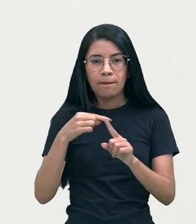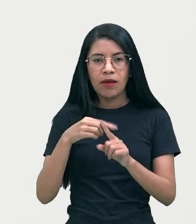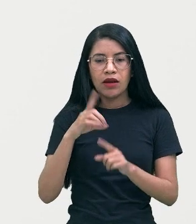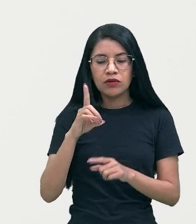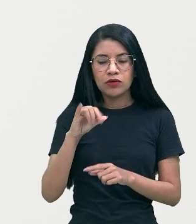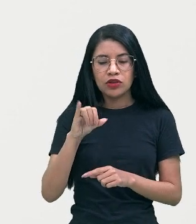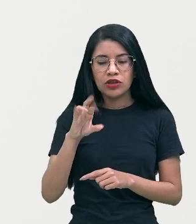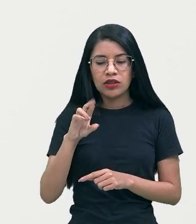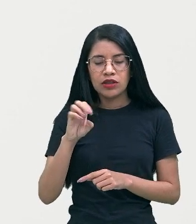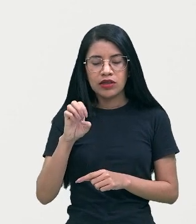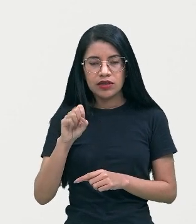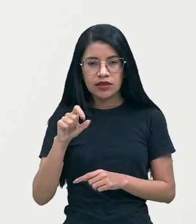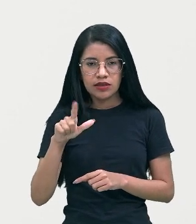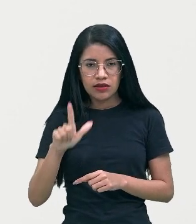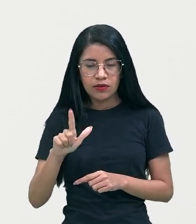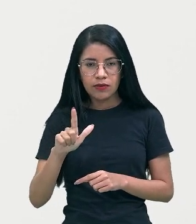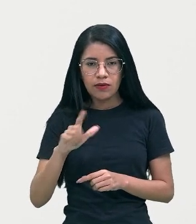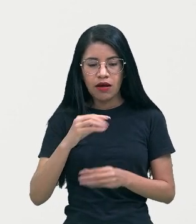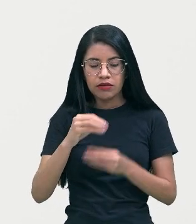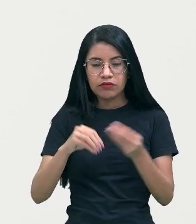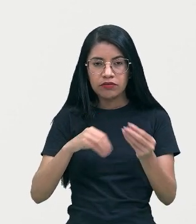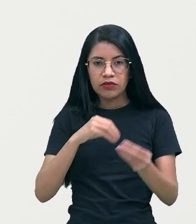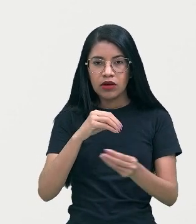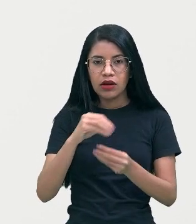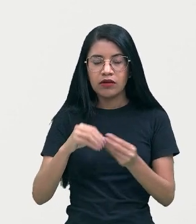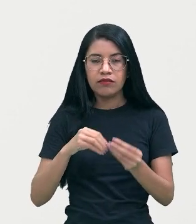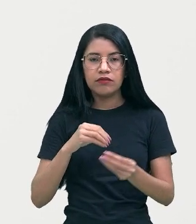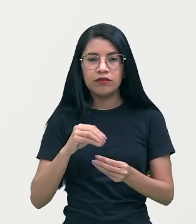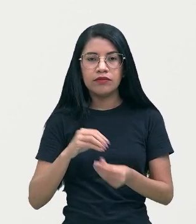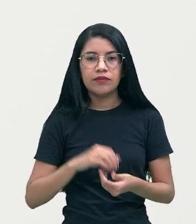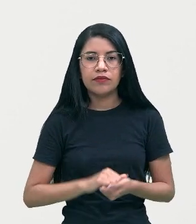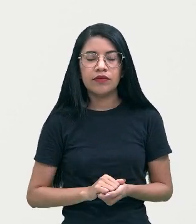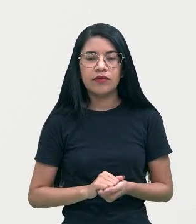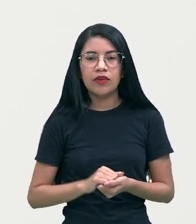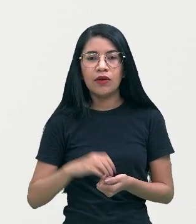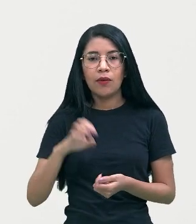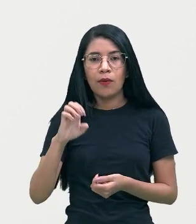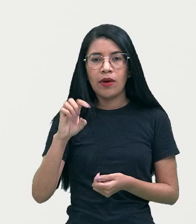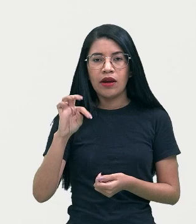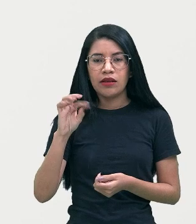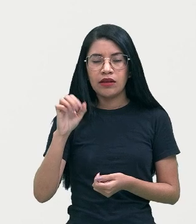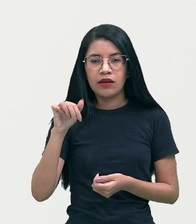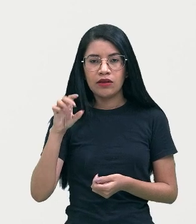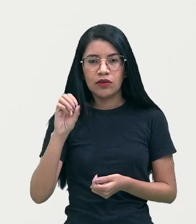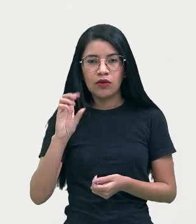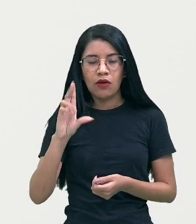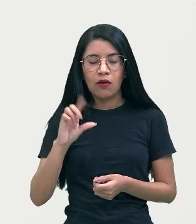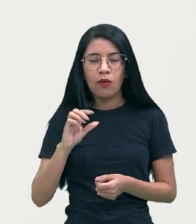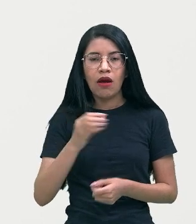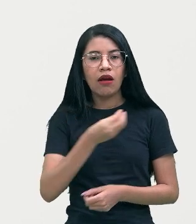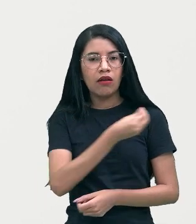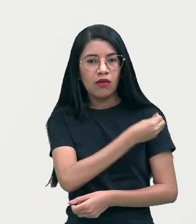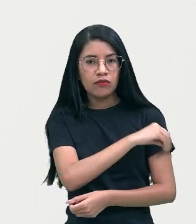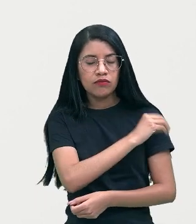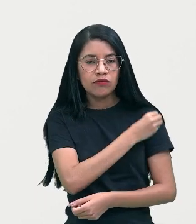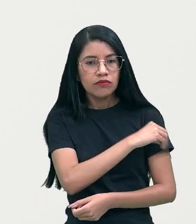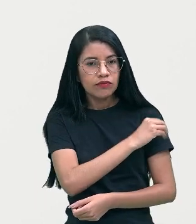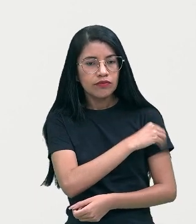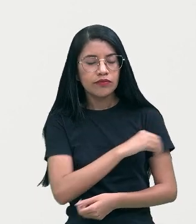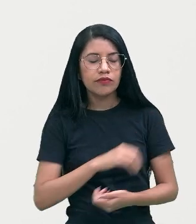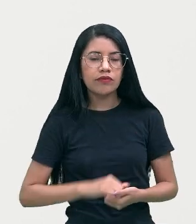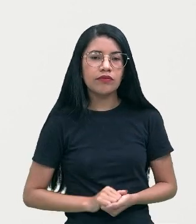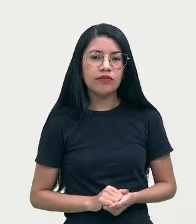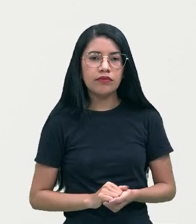biocombustível, com algum biocombustível. O etanol é o álcool, tá, gente? O biodiesel